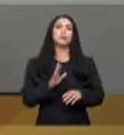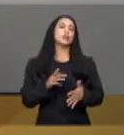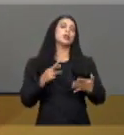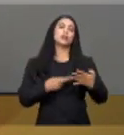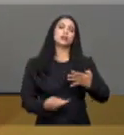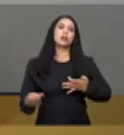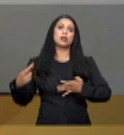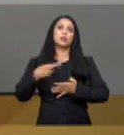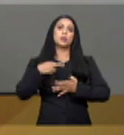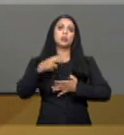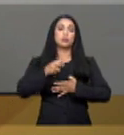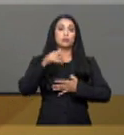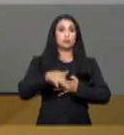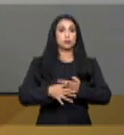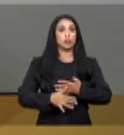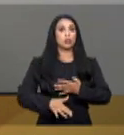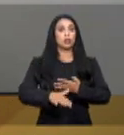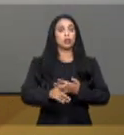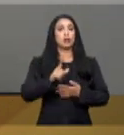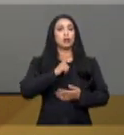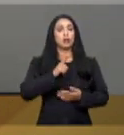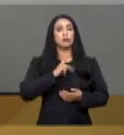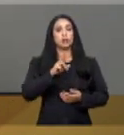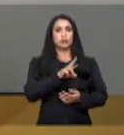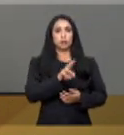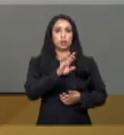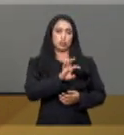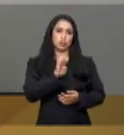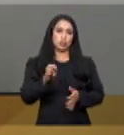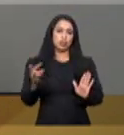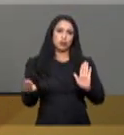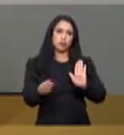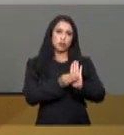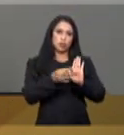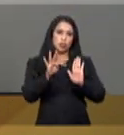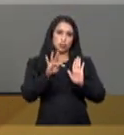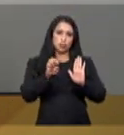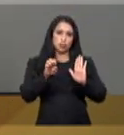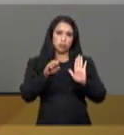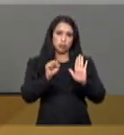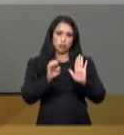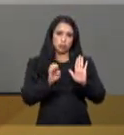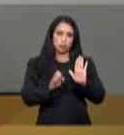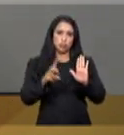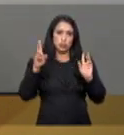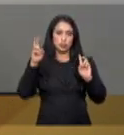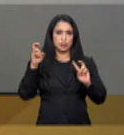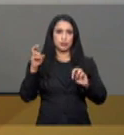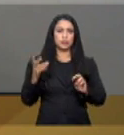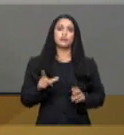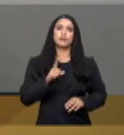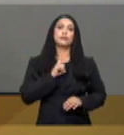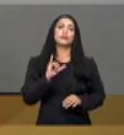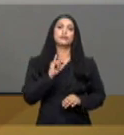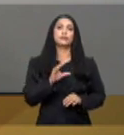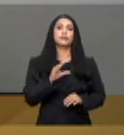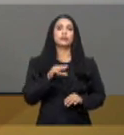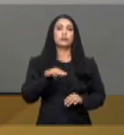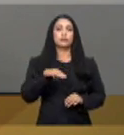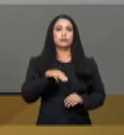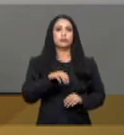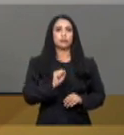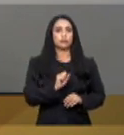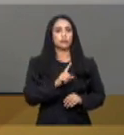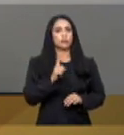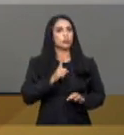repercussão geral, foi provido o recurso extraordinário com a fixação da seguinte tese, aspas, o ICMS